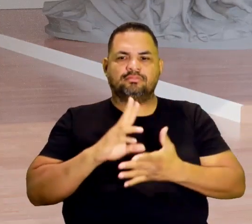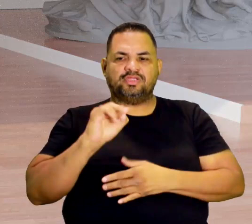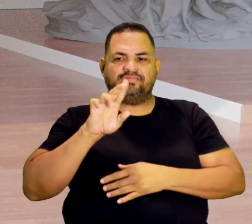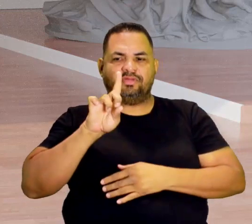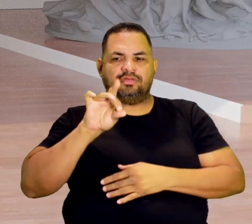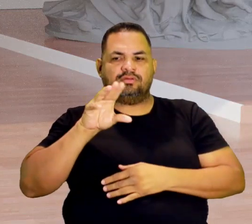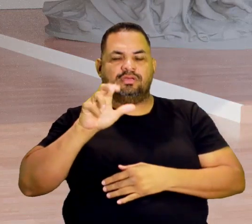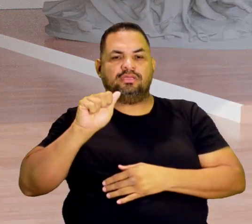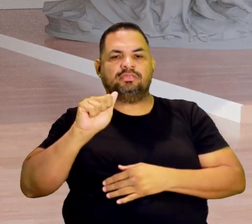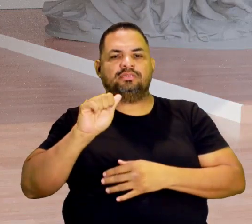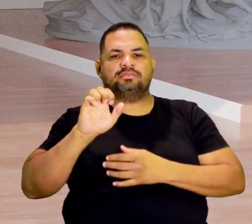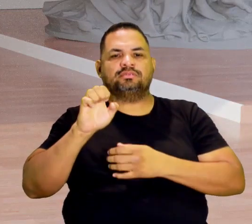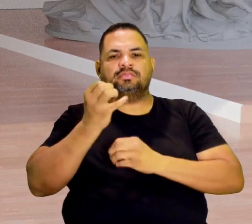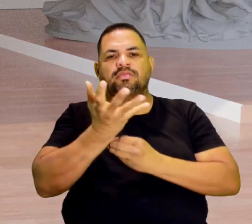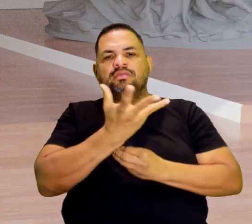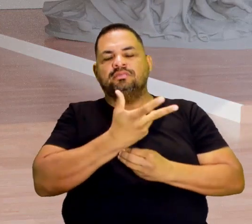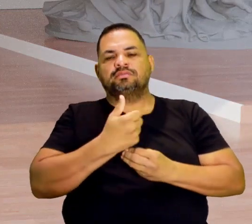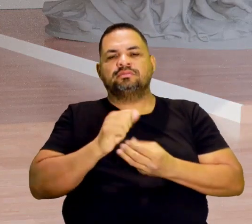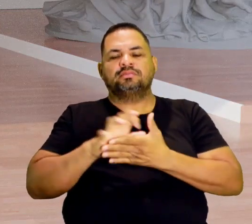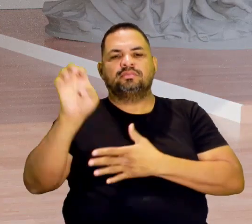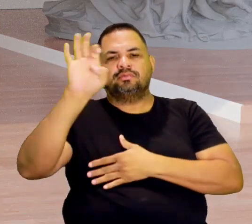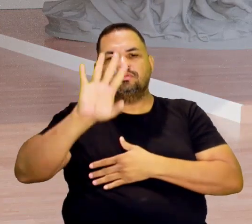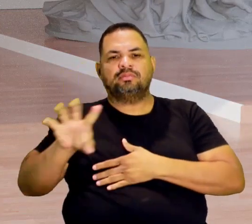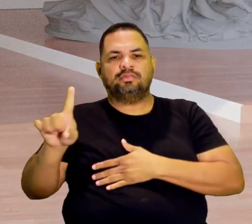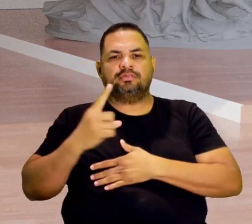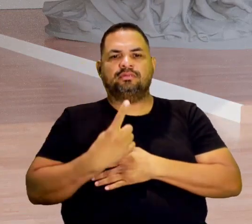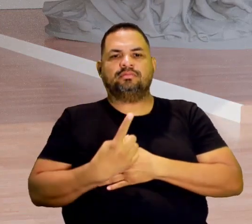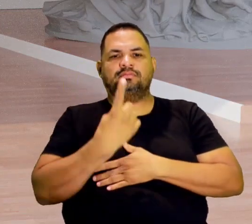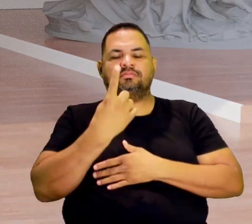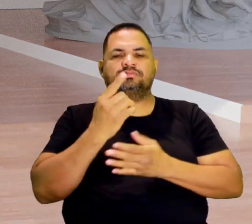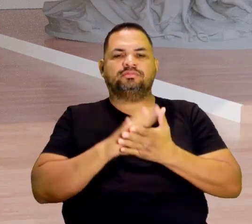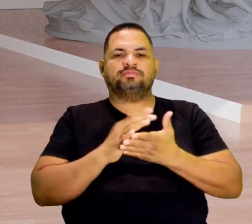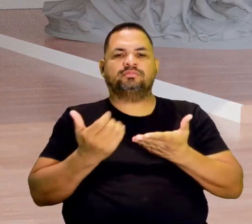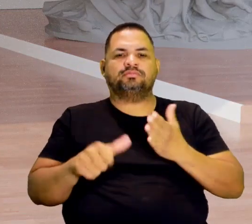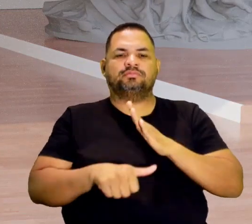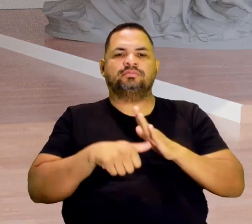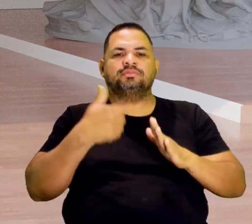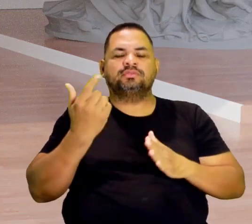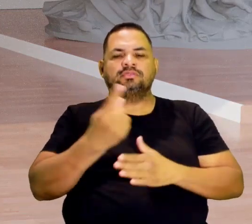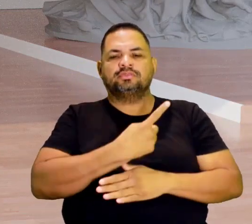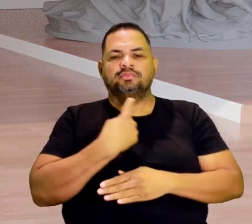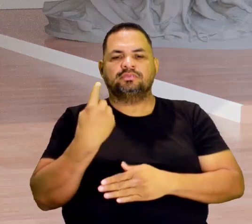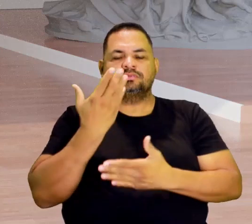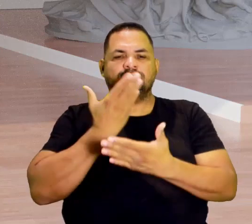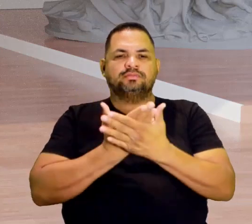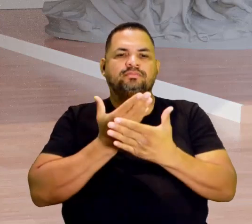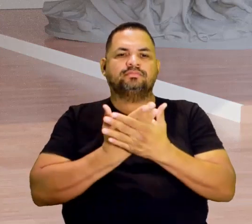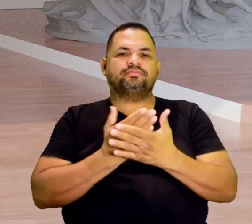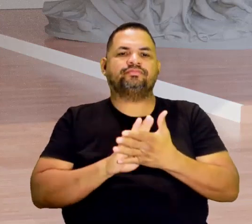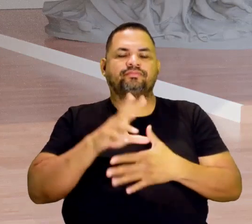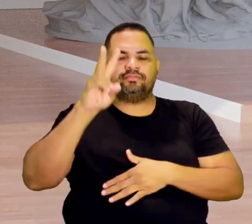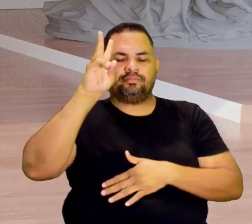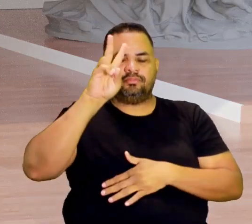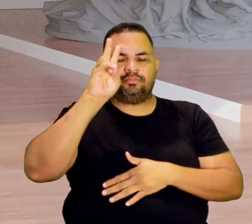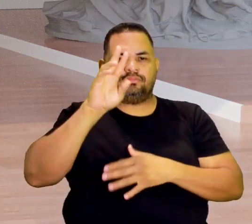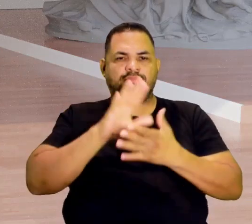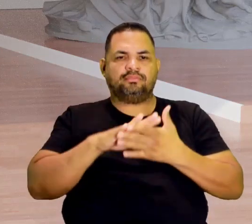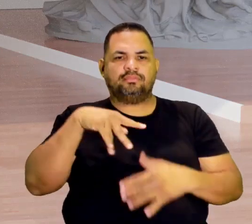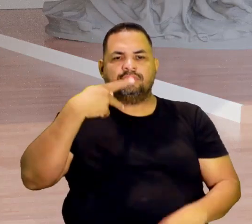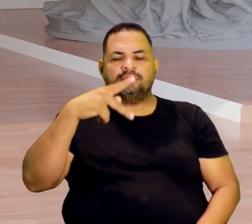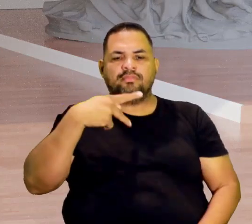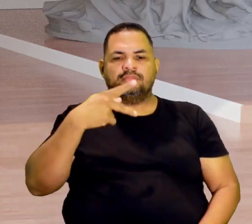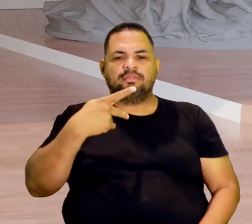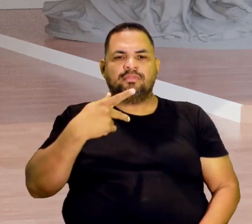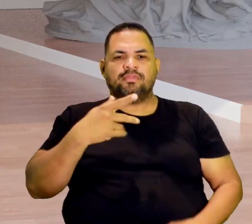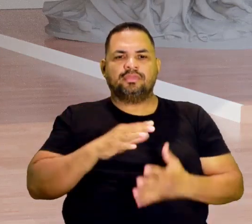vanguardas artísticas europeias, parte 1. As primeiras vanguardas que nós estudamos, né? Então, lembre que eu falei